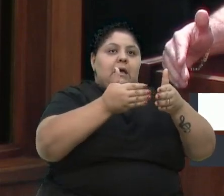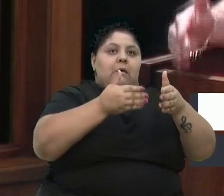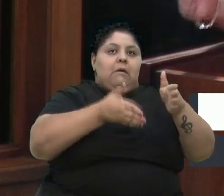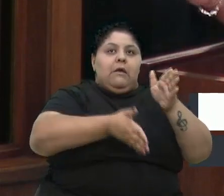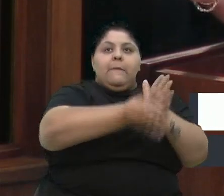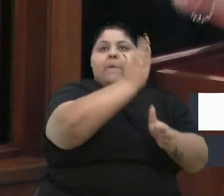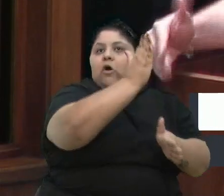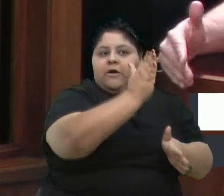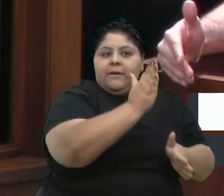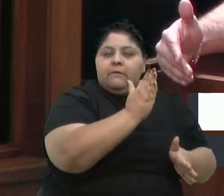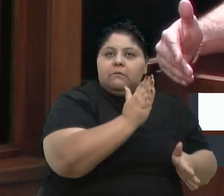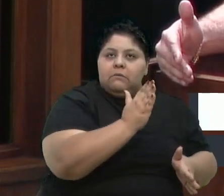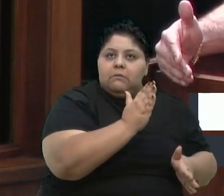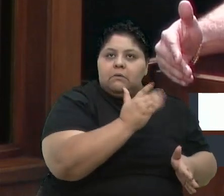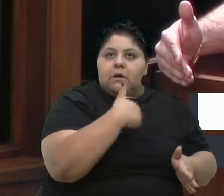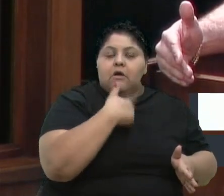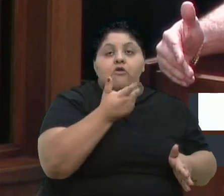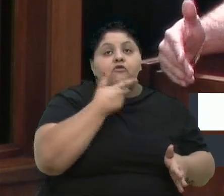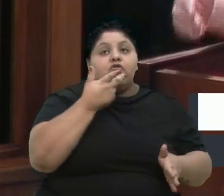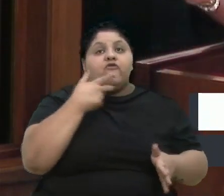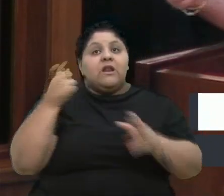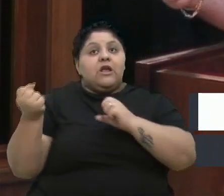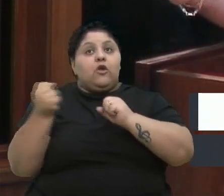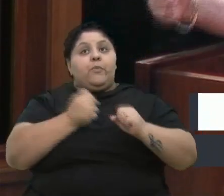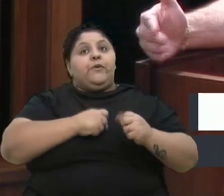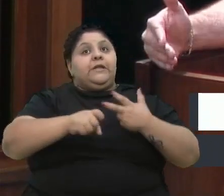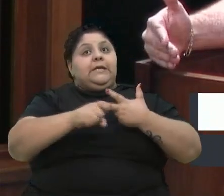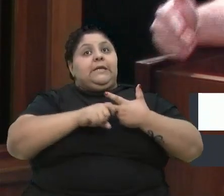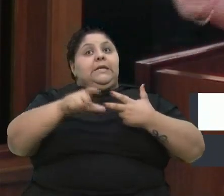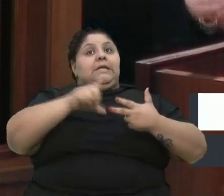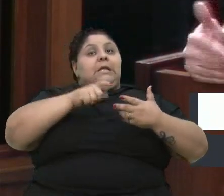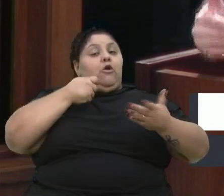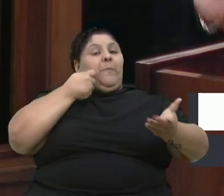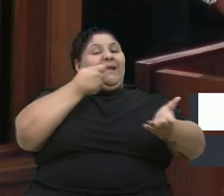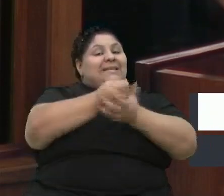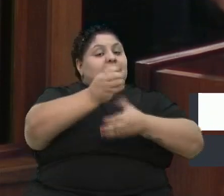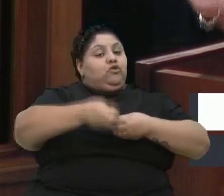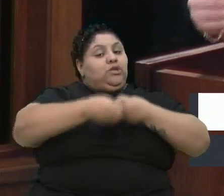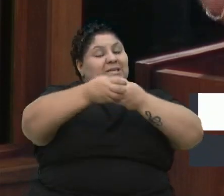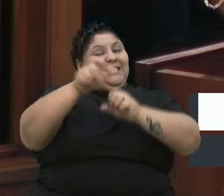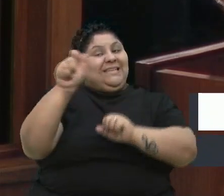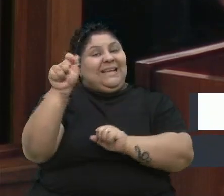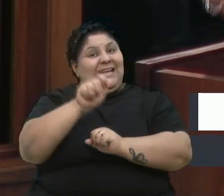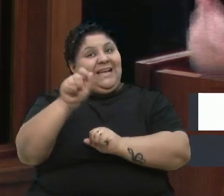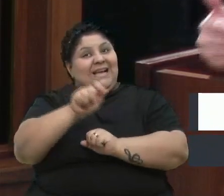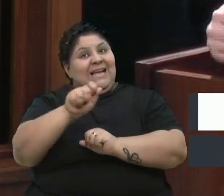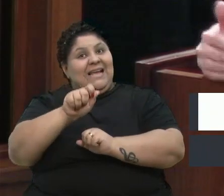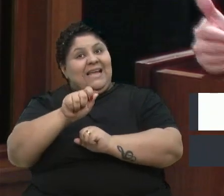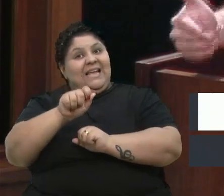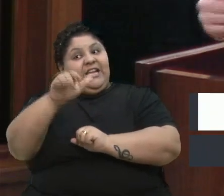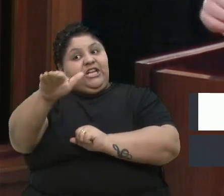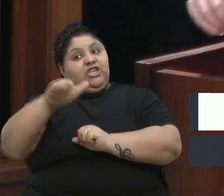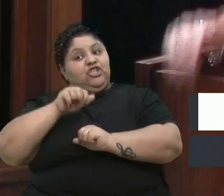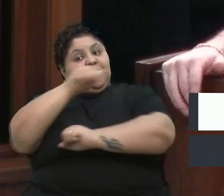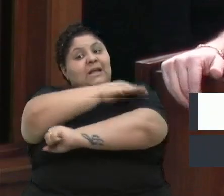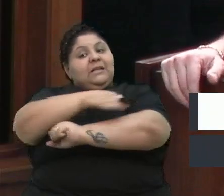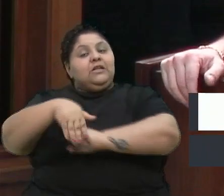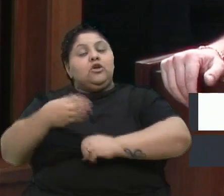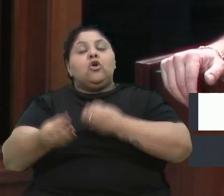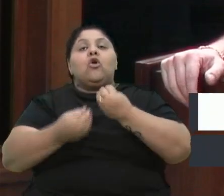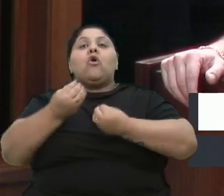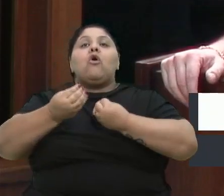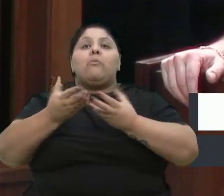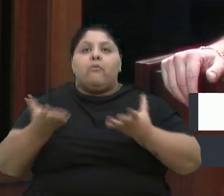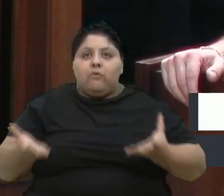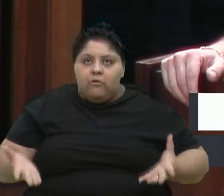a obrigação de dar assistência e tirar eles das ruas. De que maneira, vereador